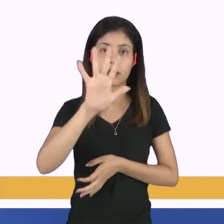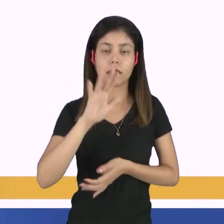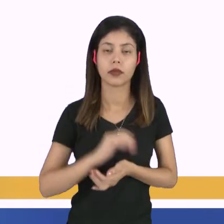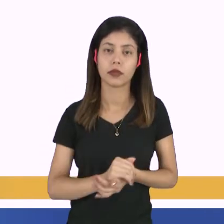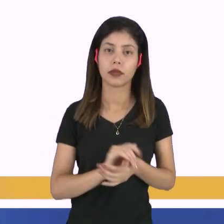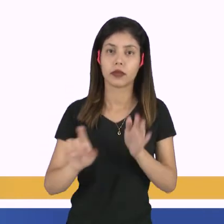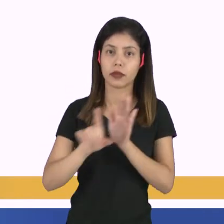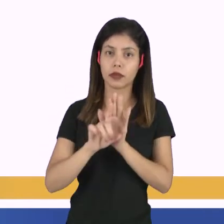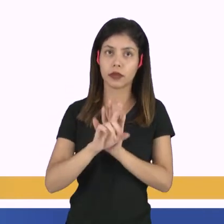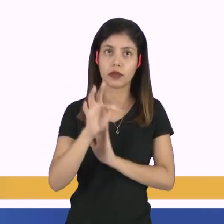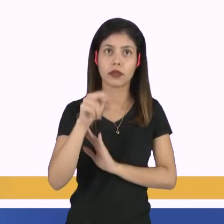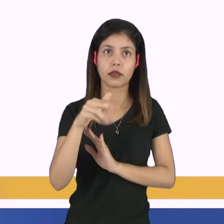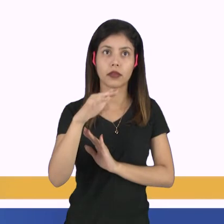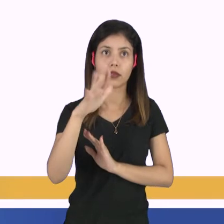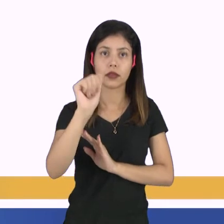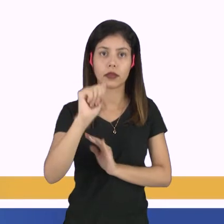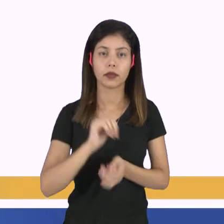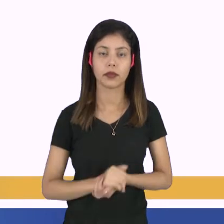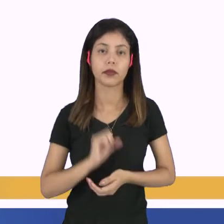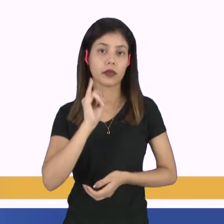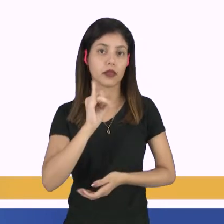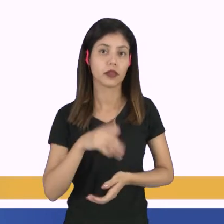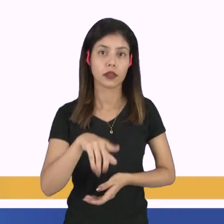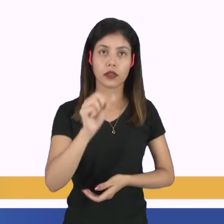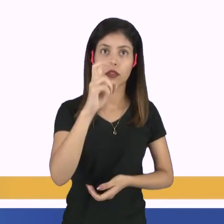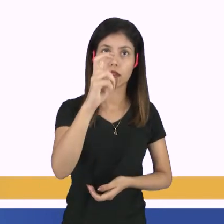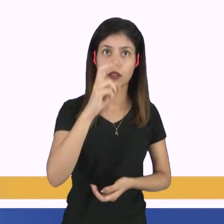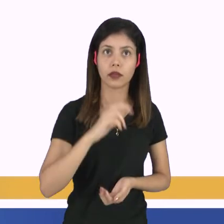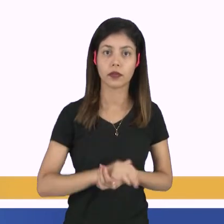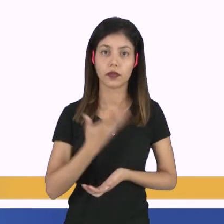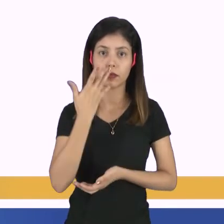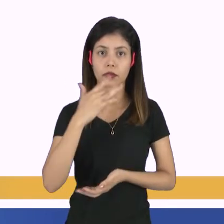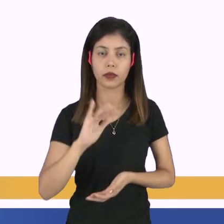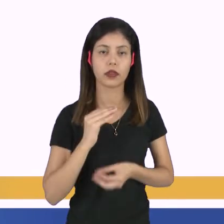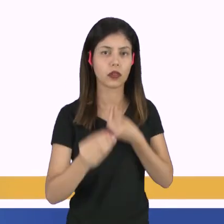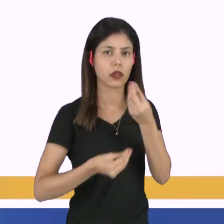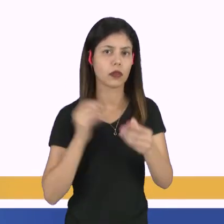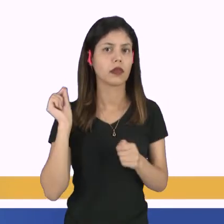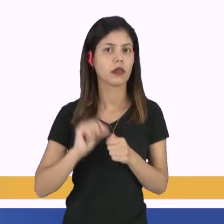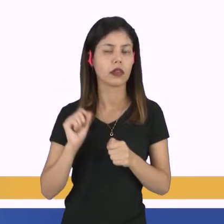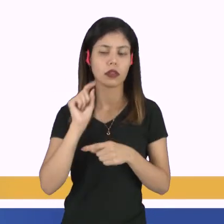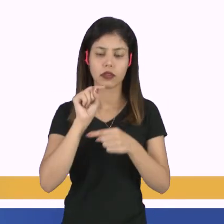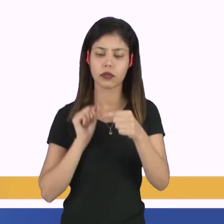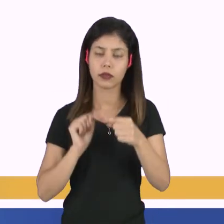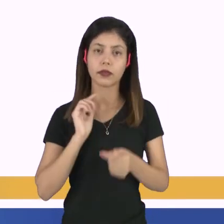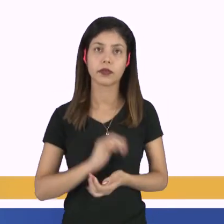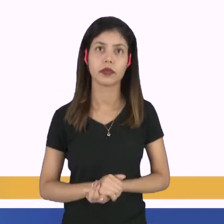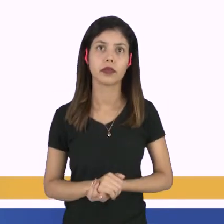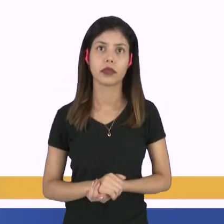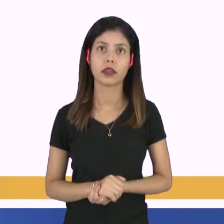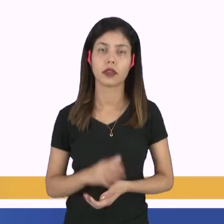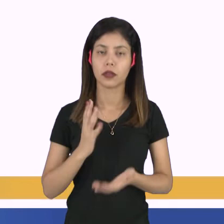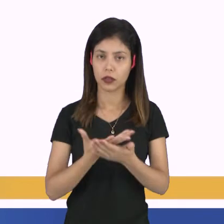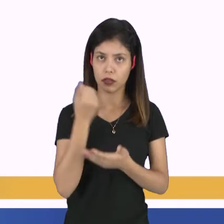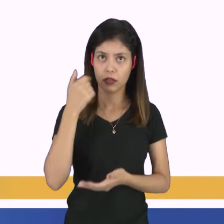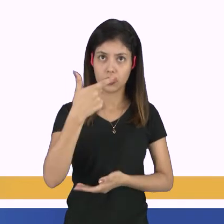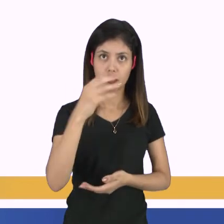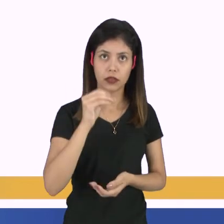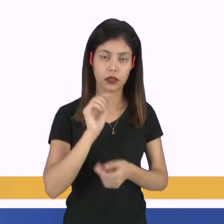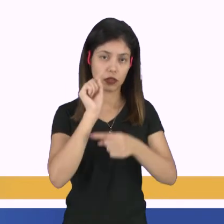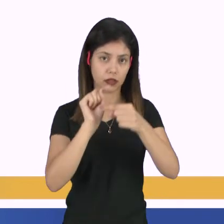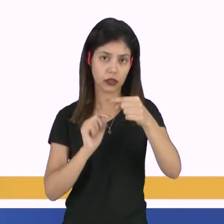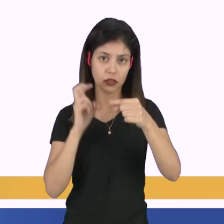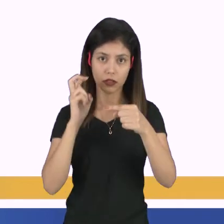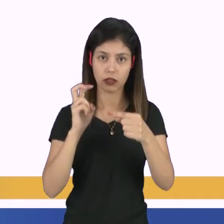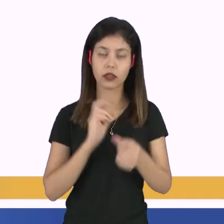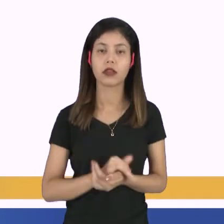lei de formação. Então, se forem escolhidas 5 crianças, como é que eu vou fazer a divisão, né? Eu vou pegar 20 e vou dividir